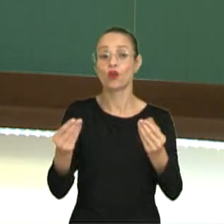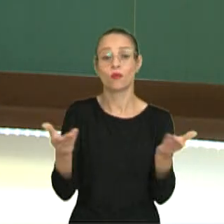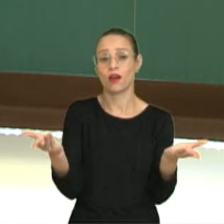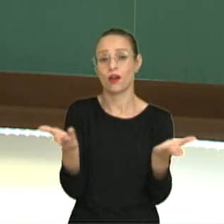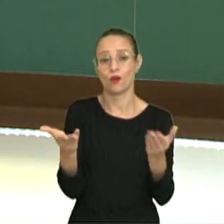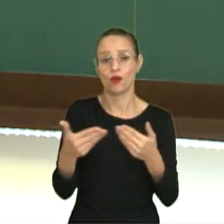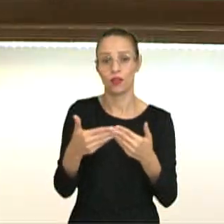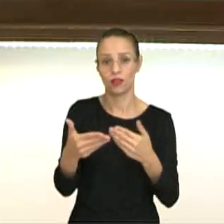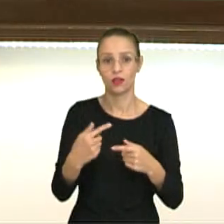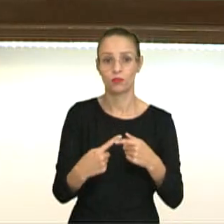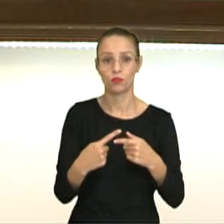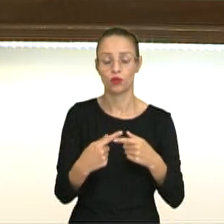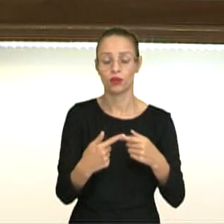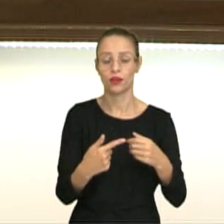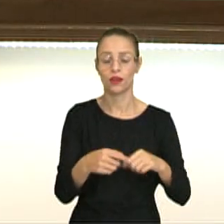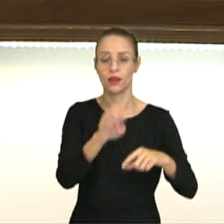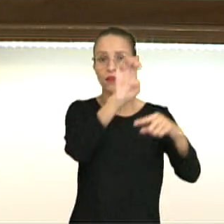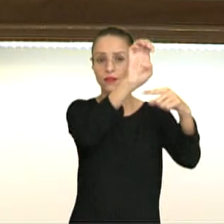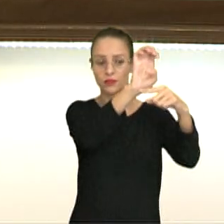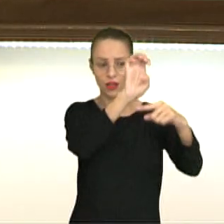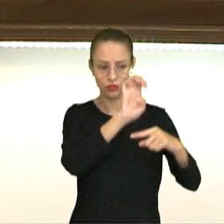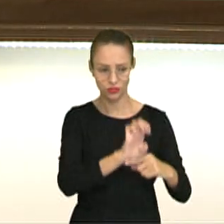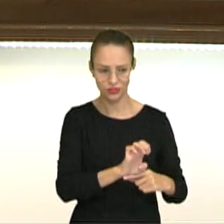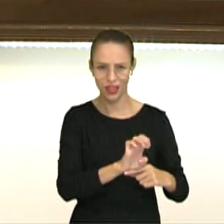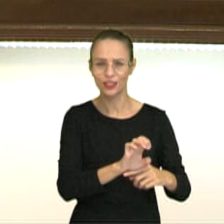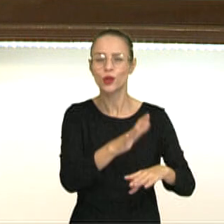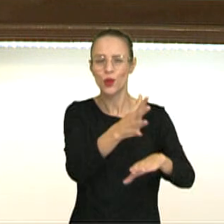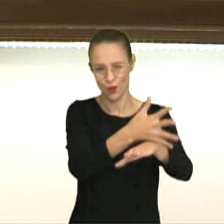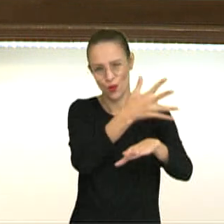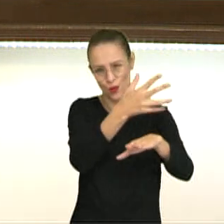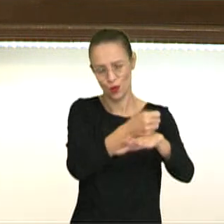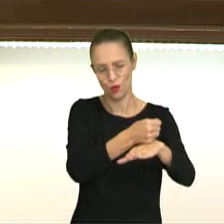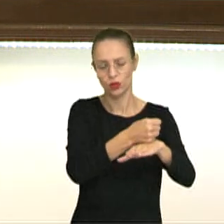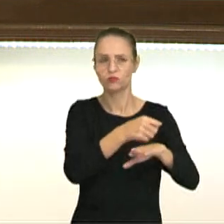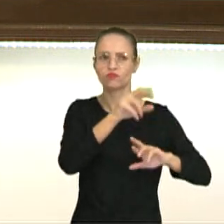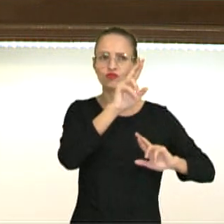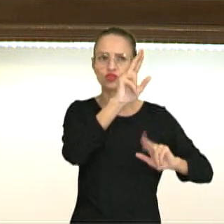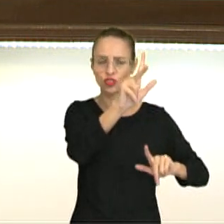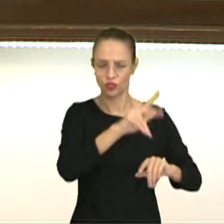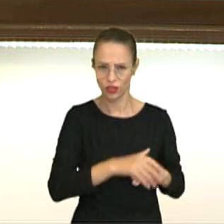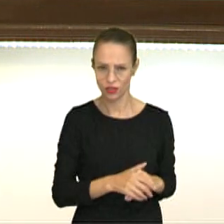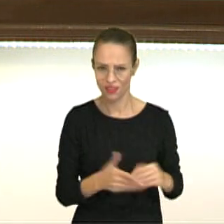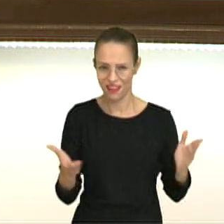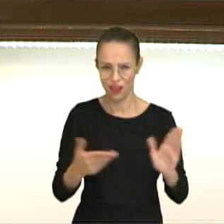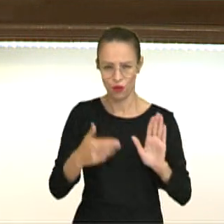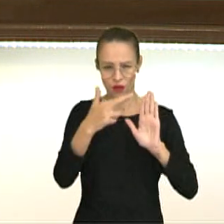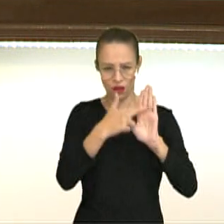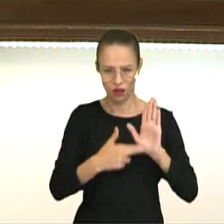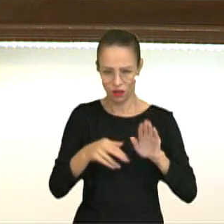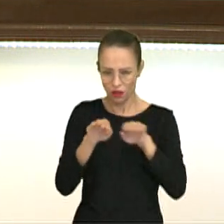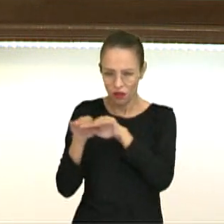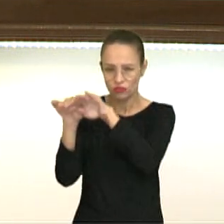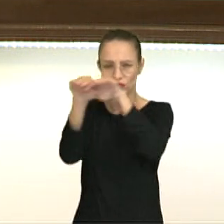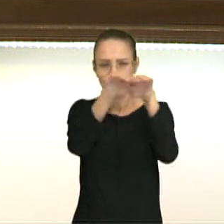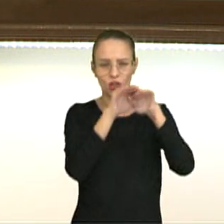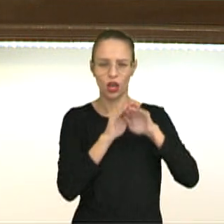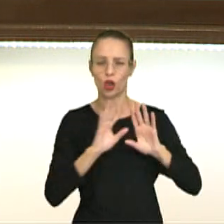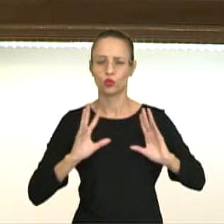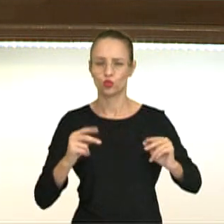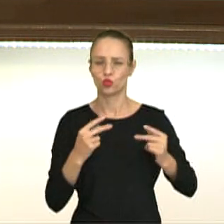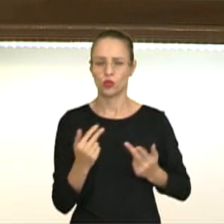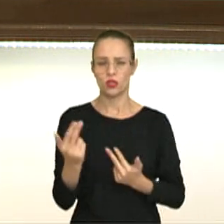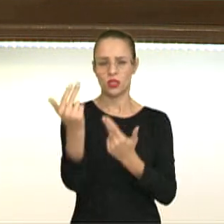agora? Se eram estados tão diferentes, se eram colônias tão diferentes, vai todo mundo ter uma regra geral? A gente vai todo mundo